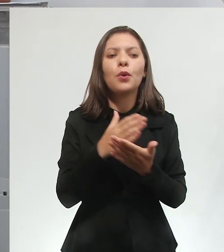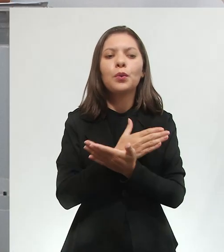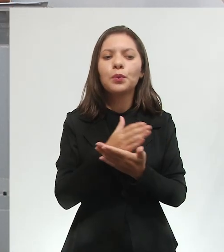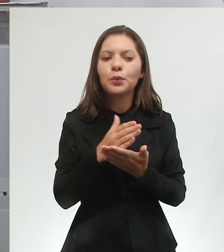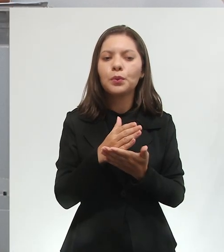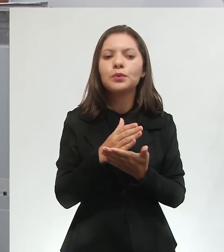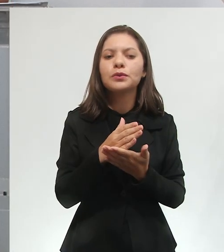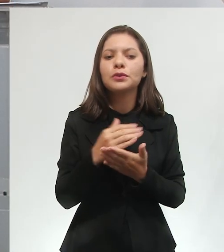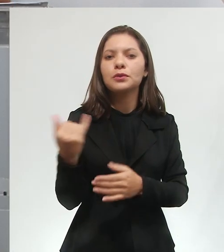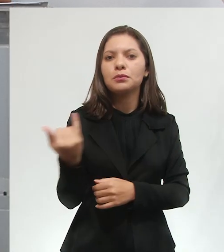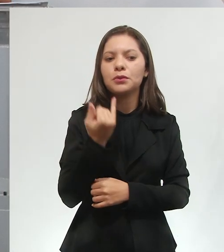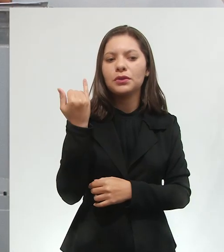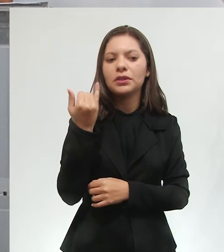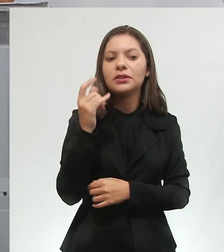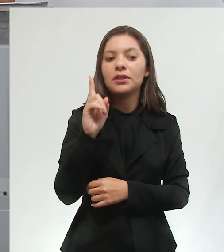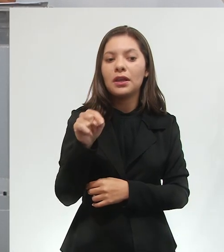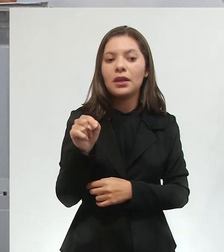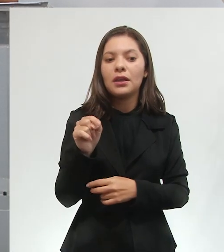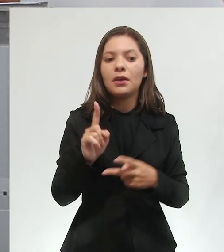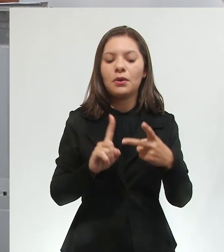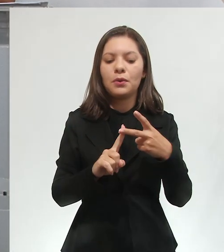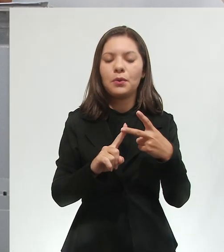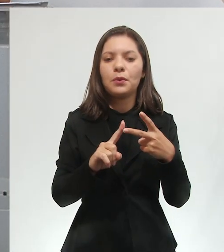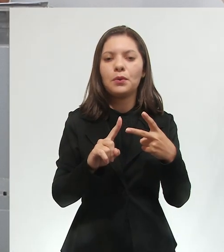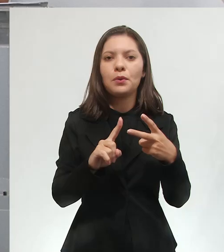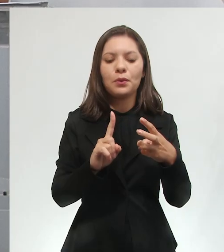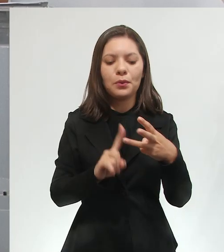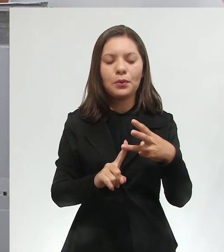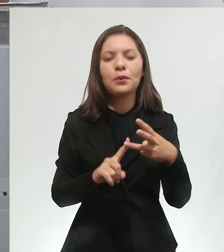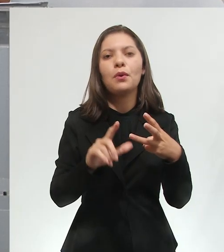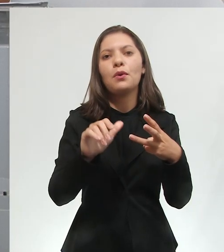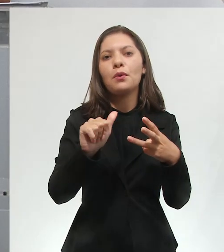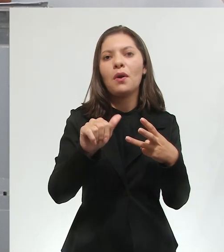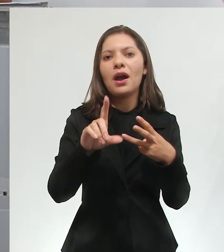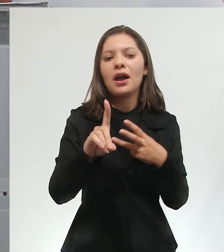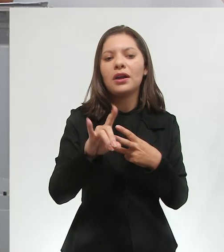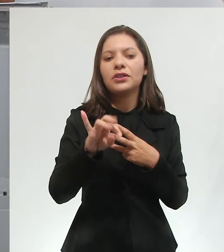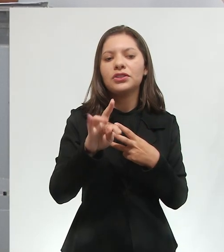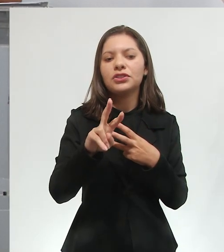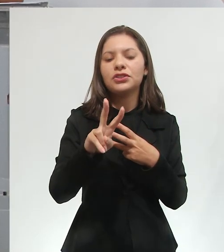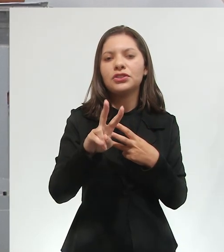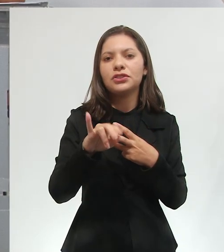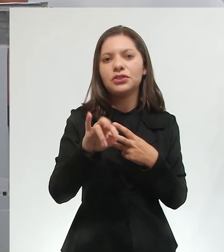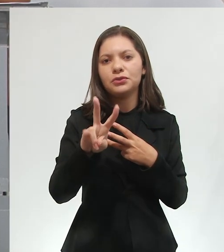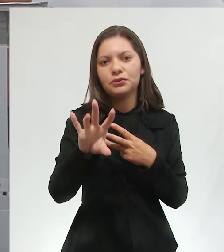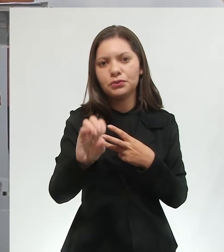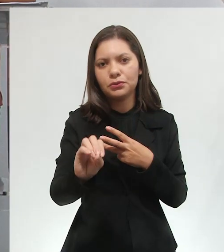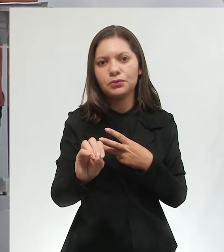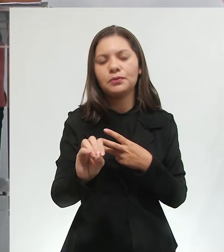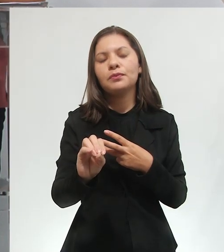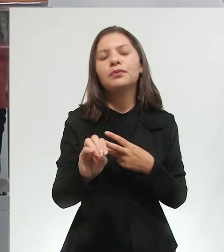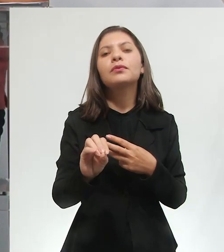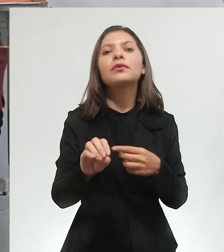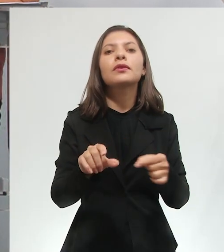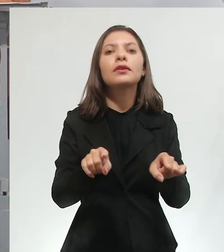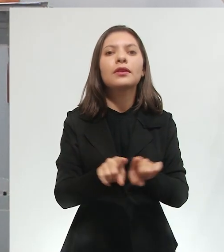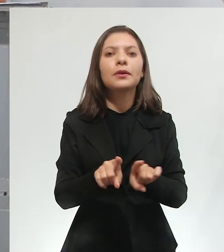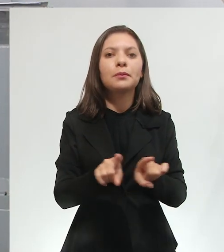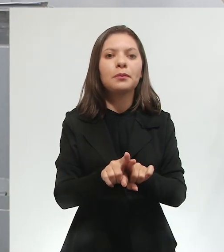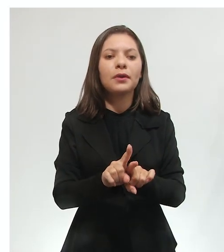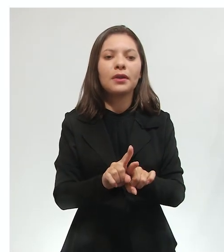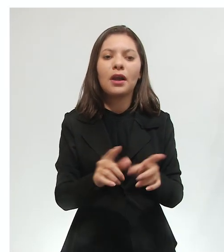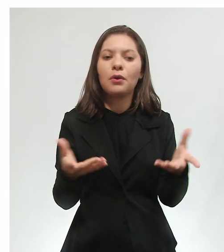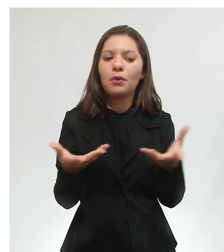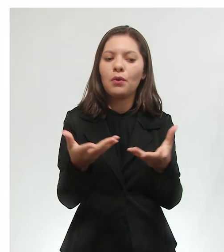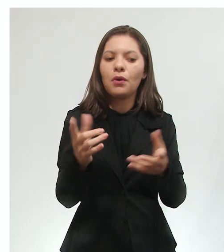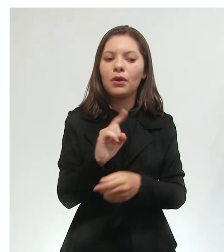fundamentais, o aditivo e o multiplicativo. E nós temos uma forma chamada polinomial. Para isso, nós vamos aqui agora